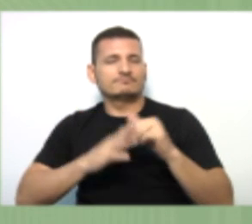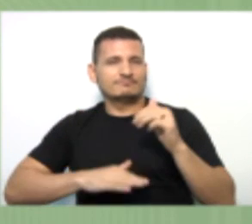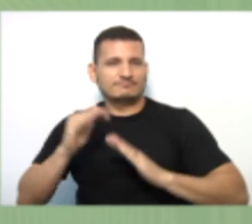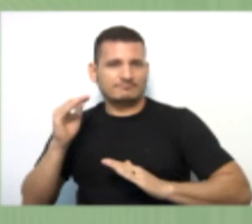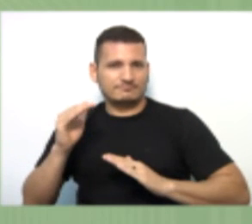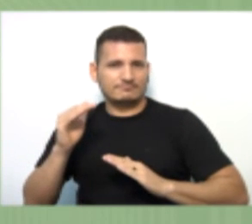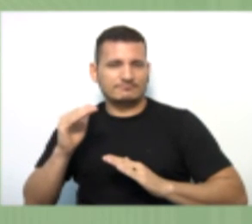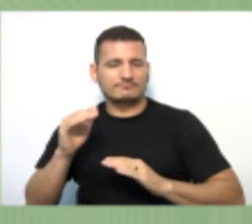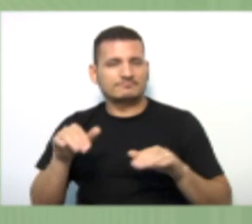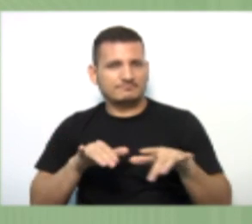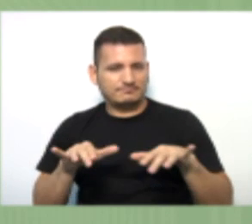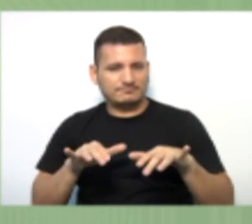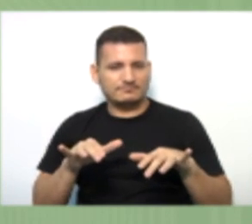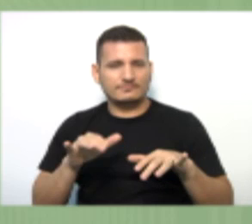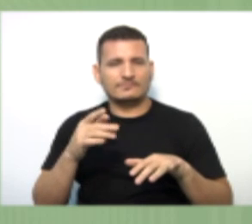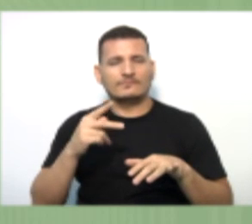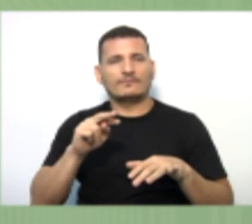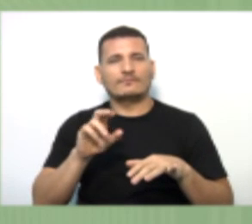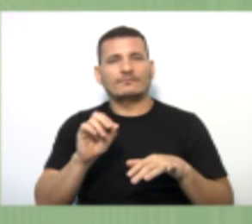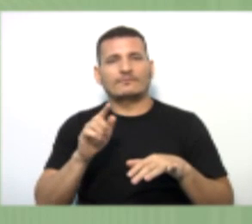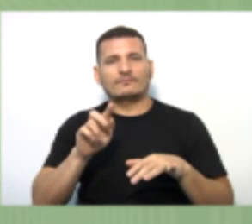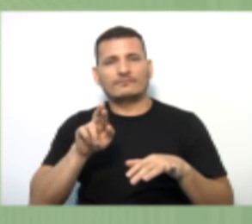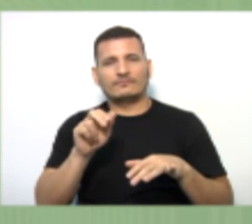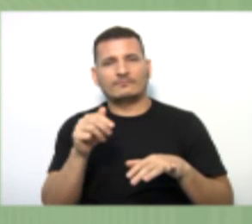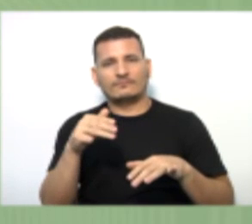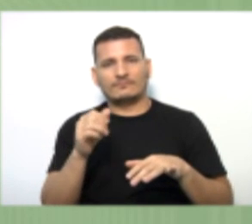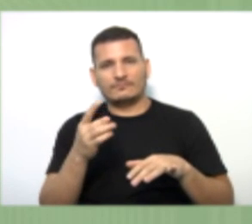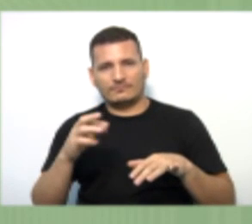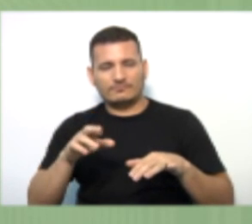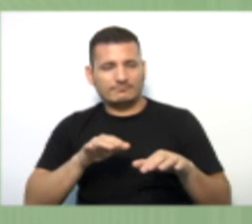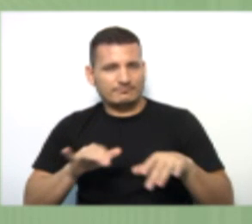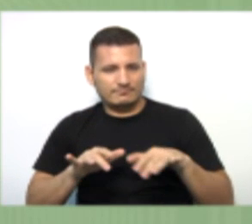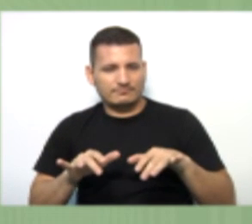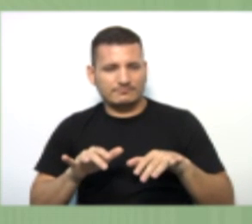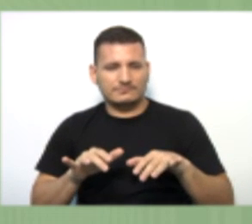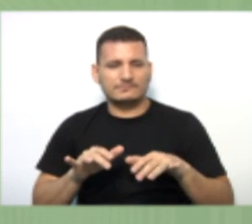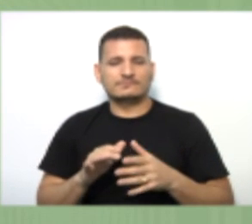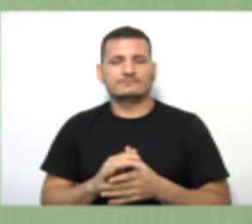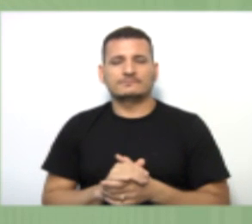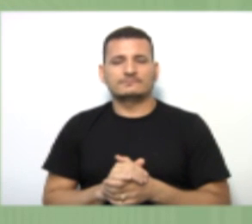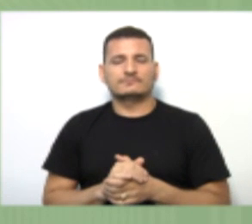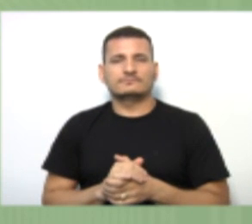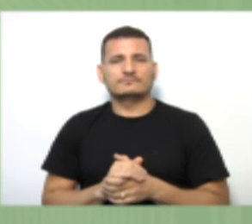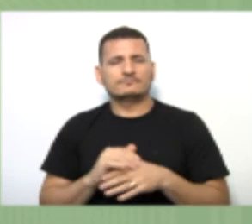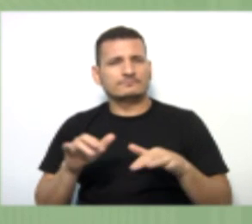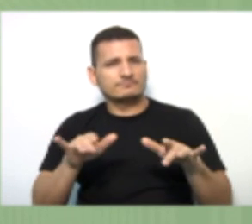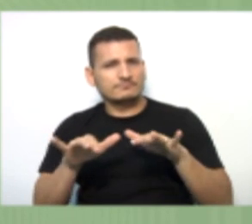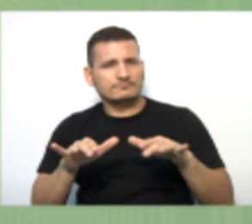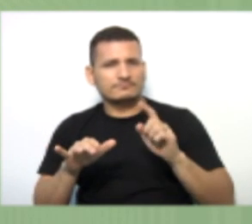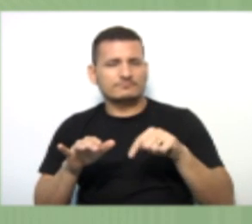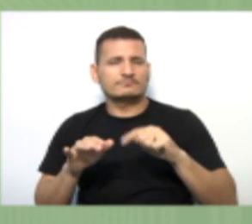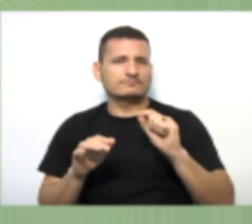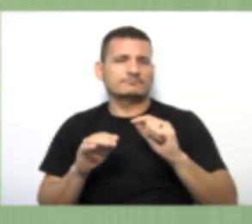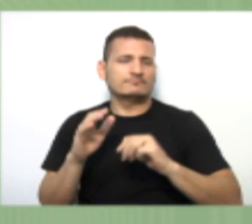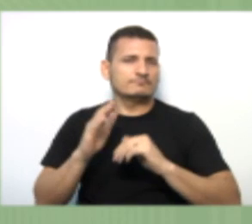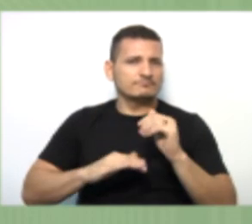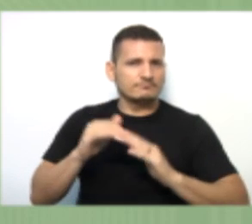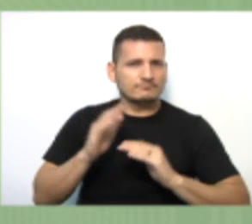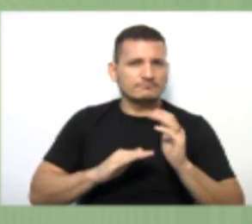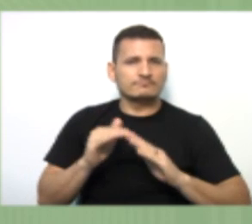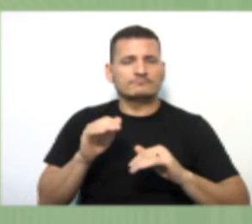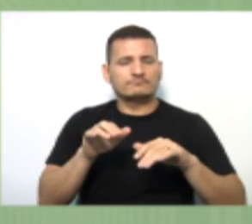programador? Quando eu falo programador, tá? Eu estou falando de caras que desenvolvem programas